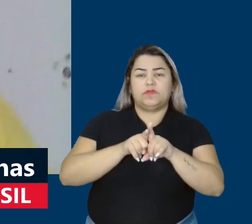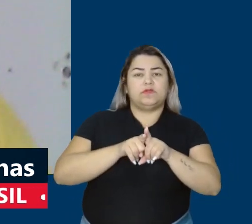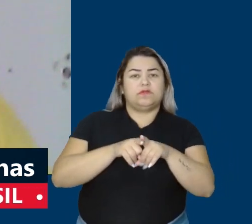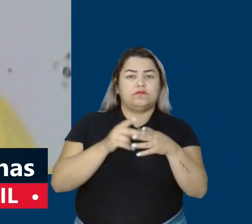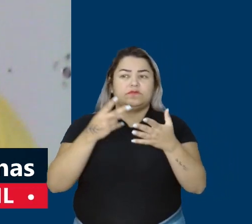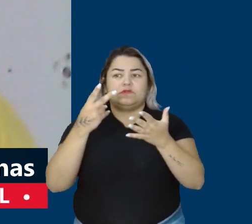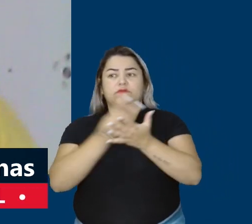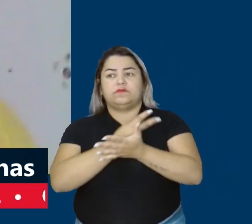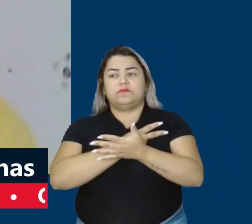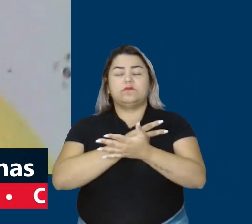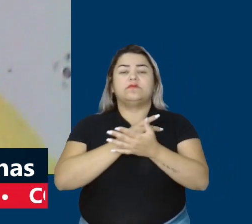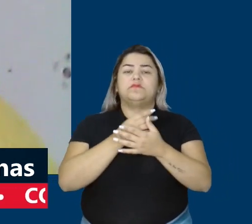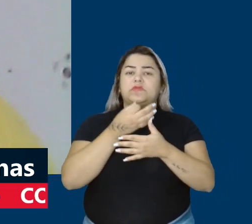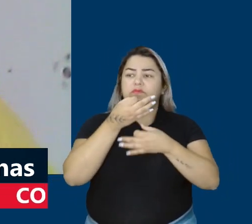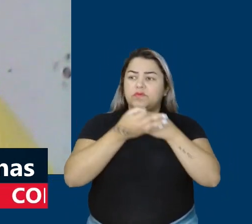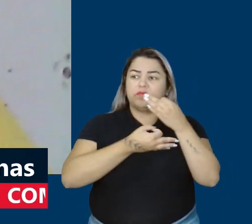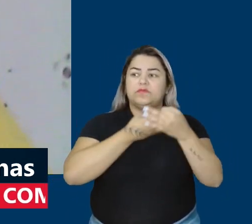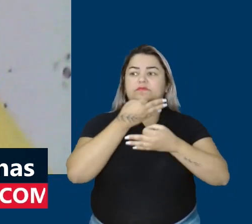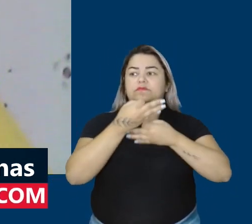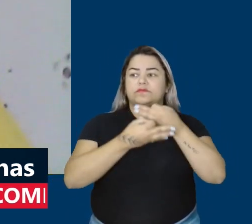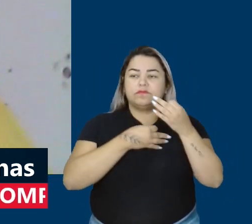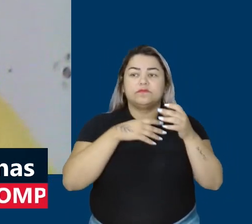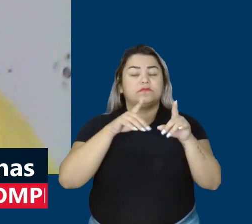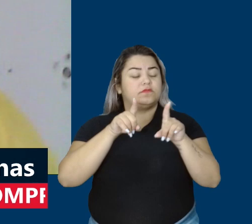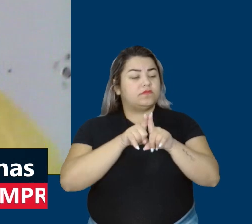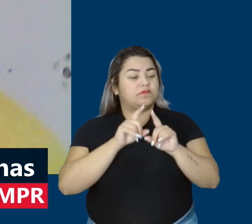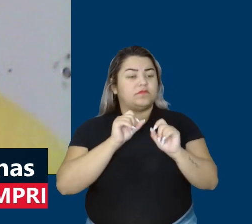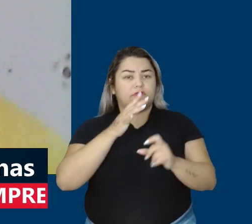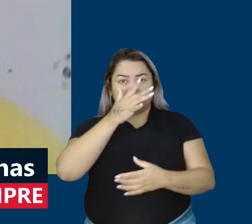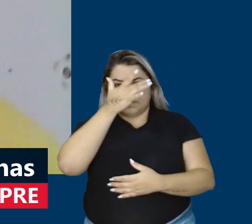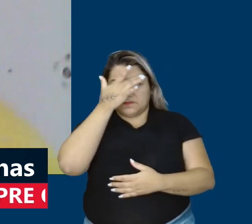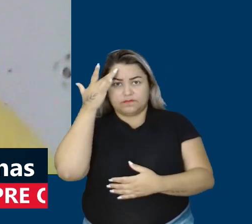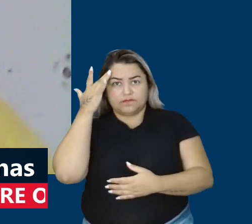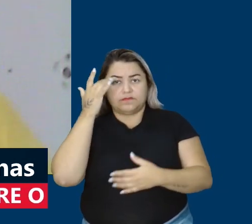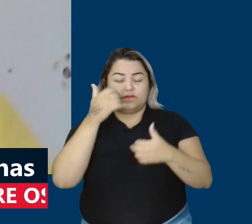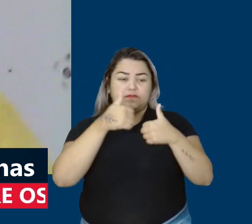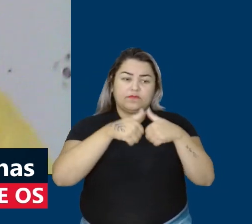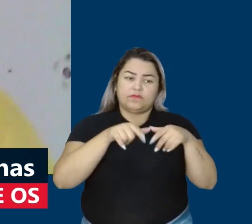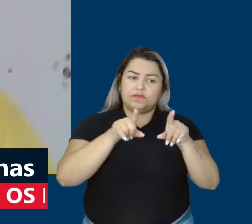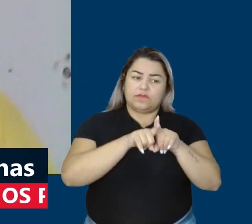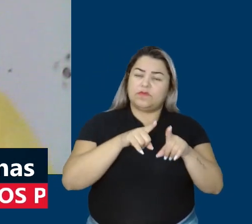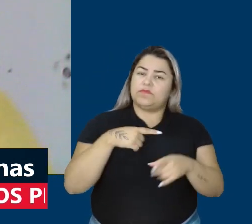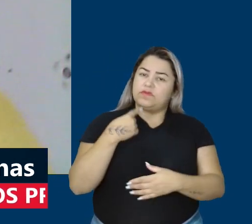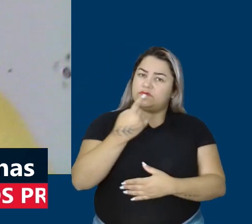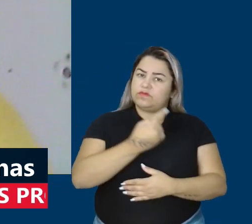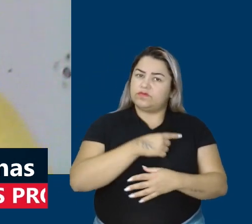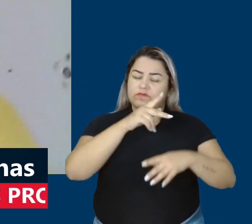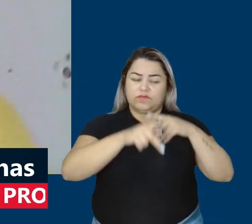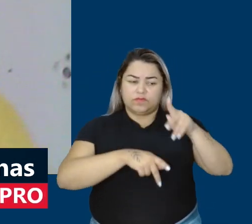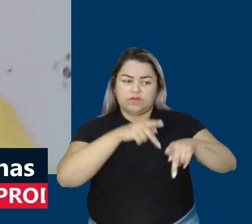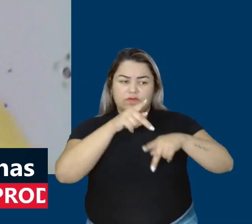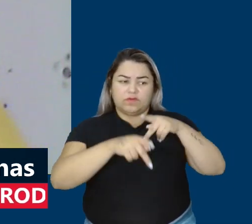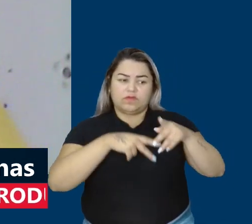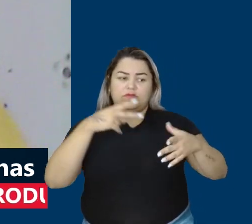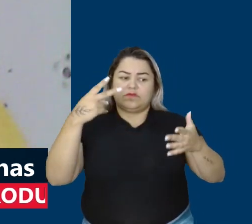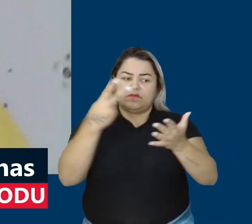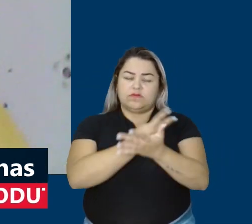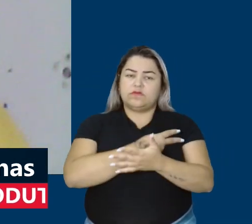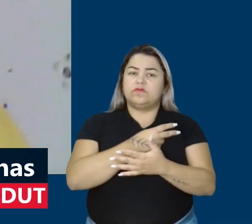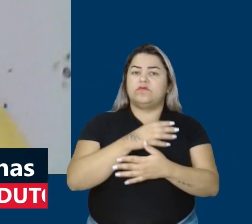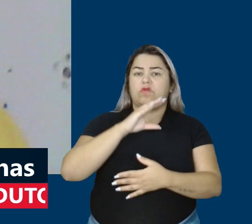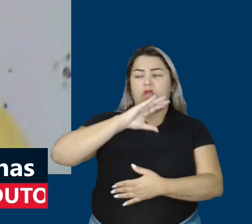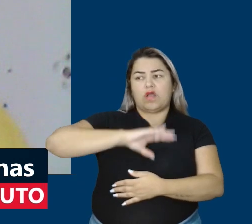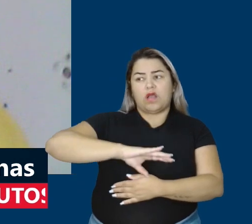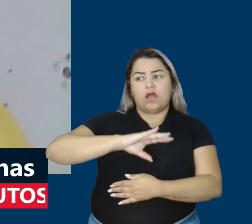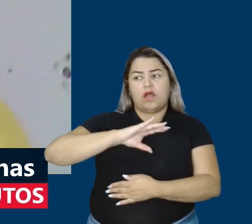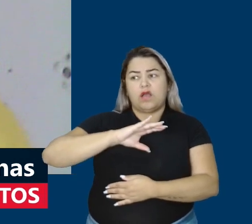na minha opinião, né? Porque, afinal de contas, quem estavam aqui era o nosso povo quando chegaram os